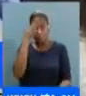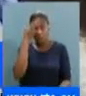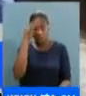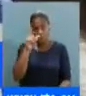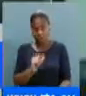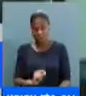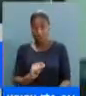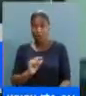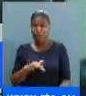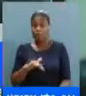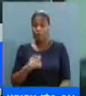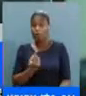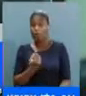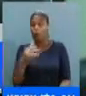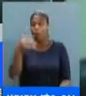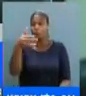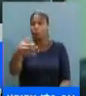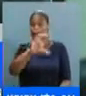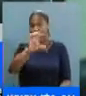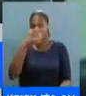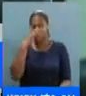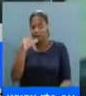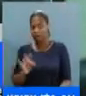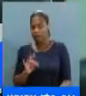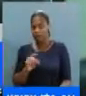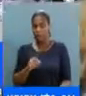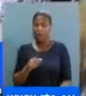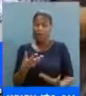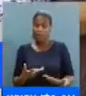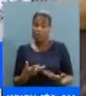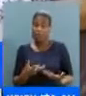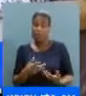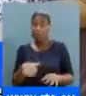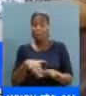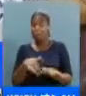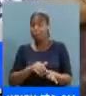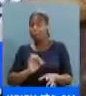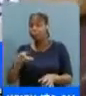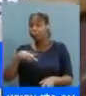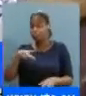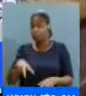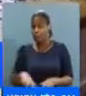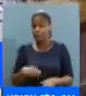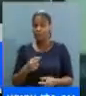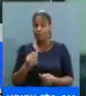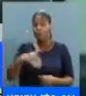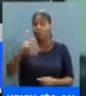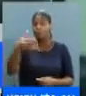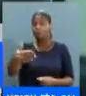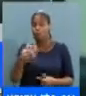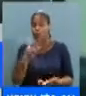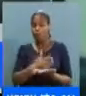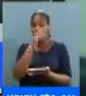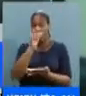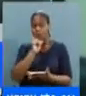consciências sobre o destino dos países africanos, então dominados por Portugal, um destino que só